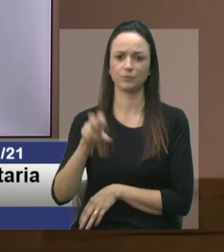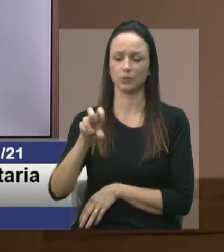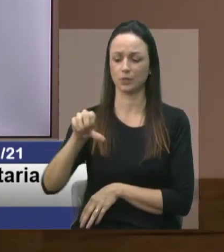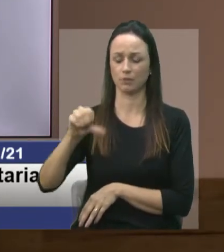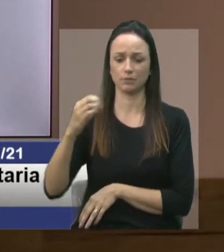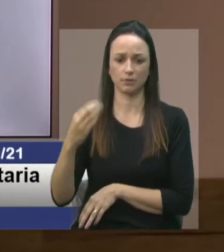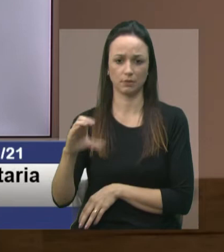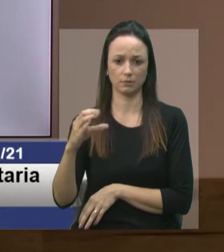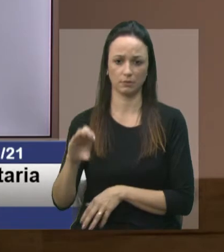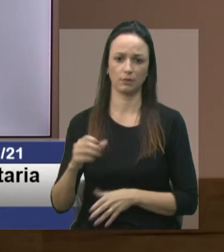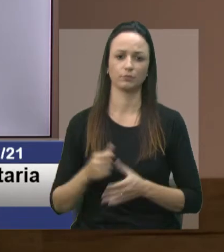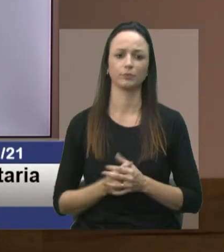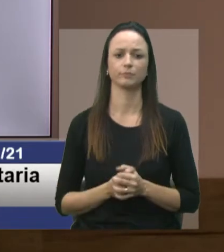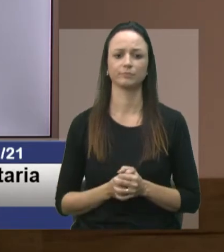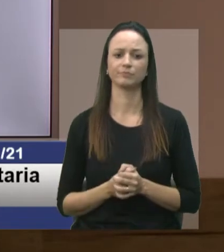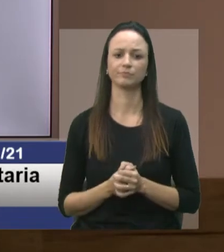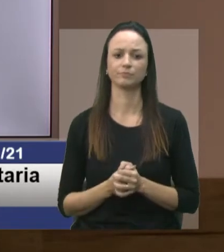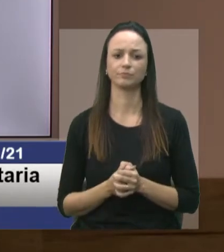R$ 1.372.681,59,